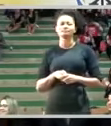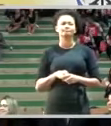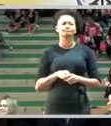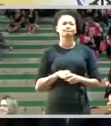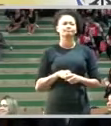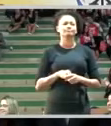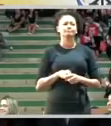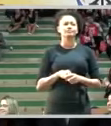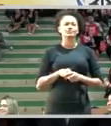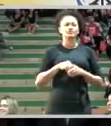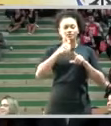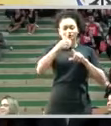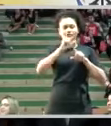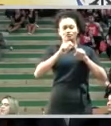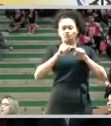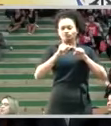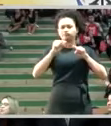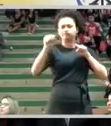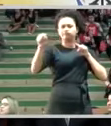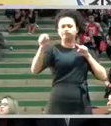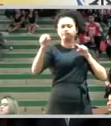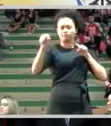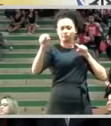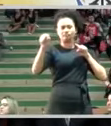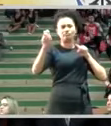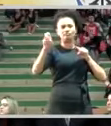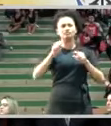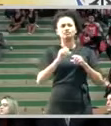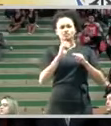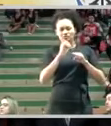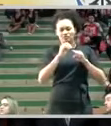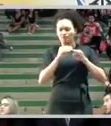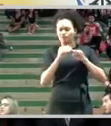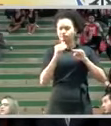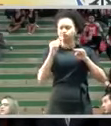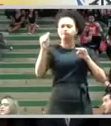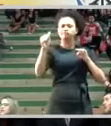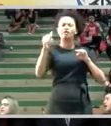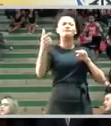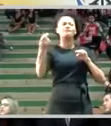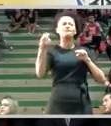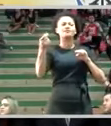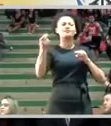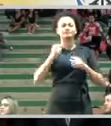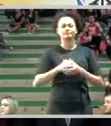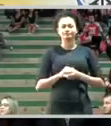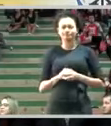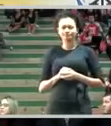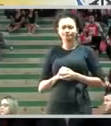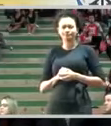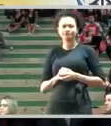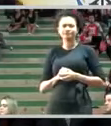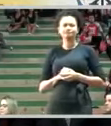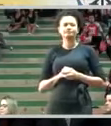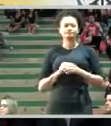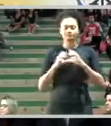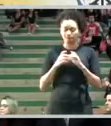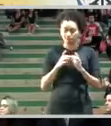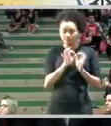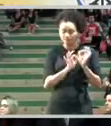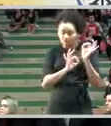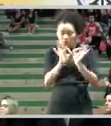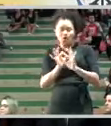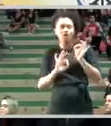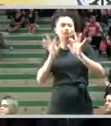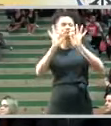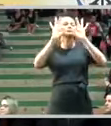Diga 18,5. Está entre 0 a 20. Ele faz o